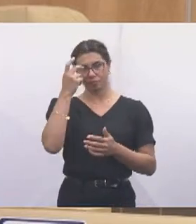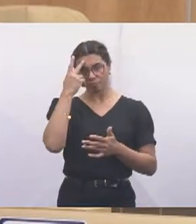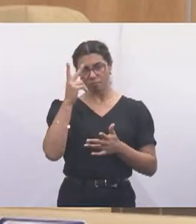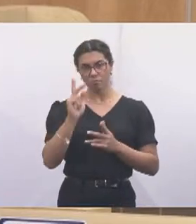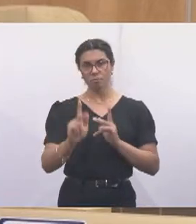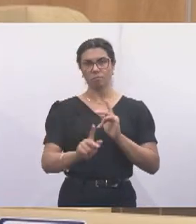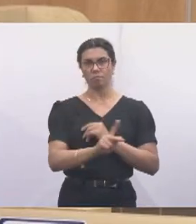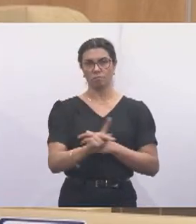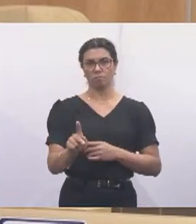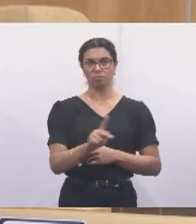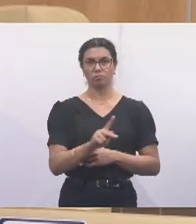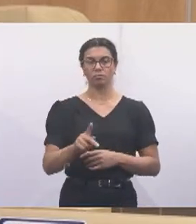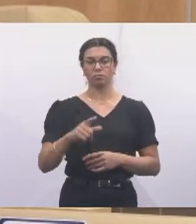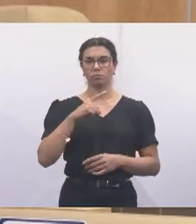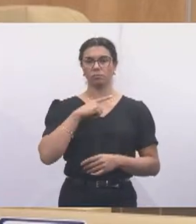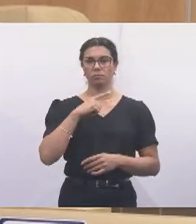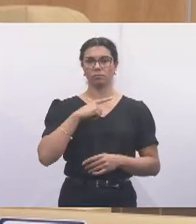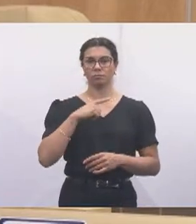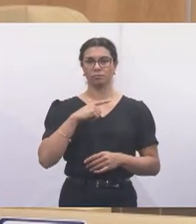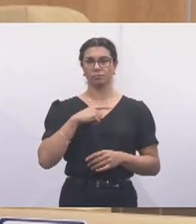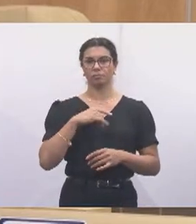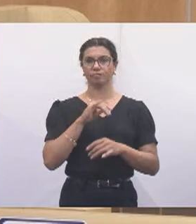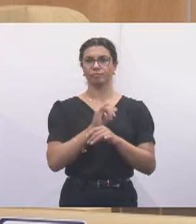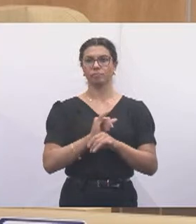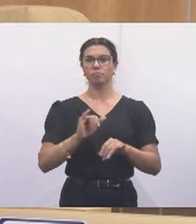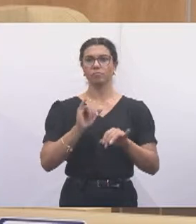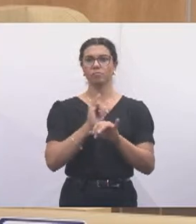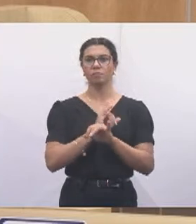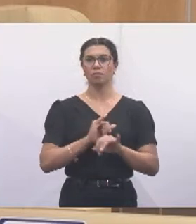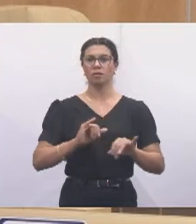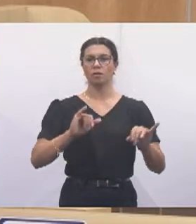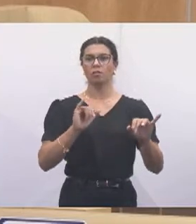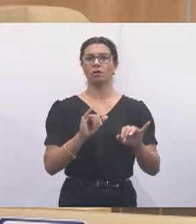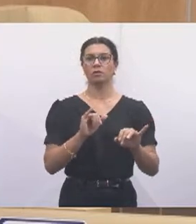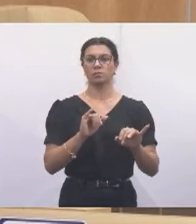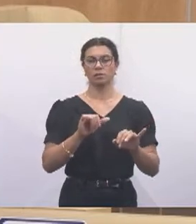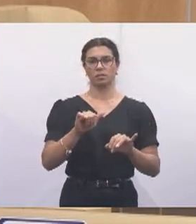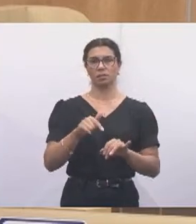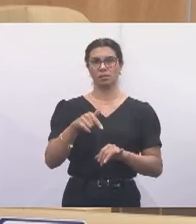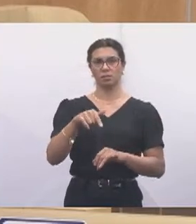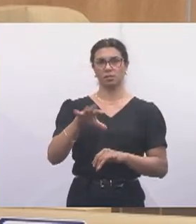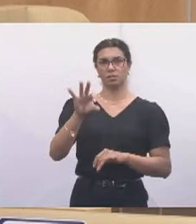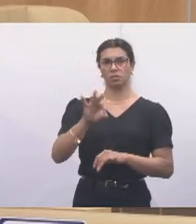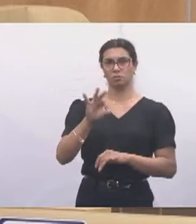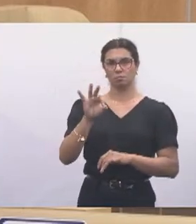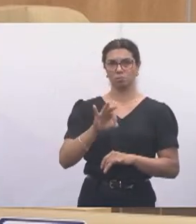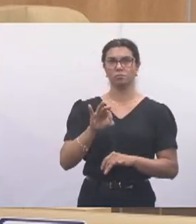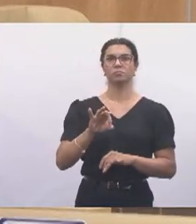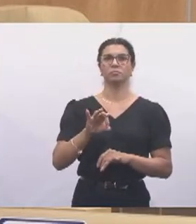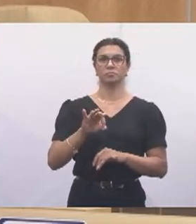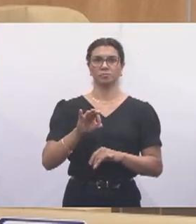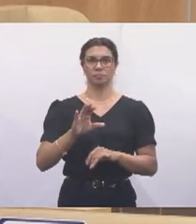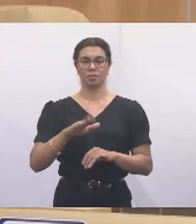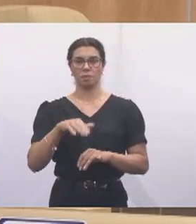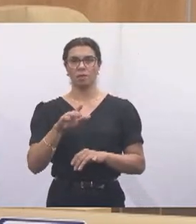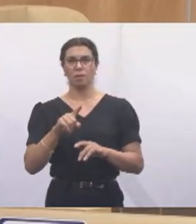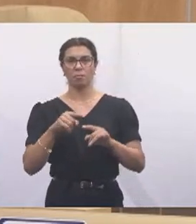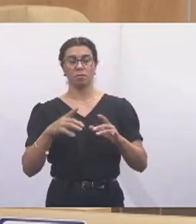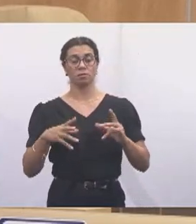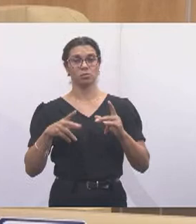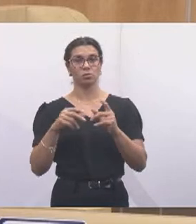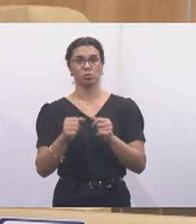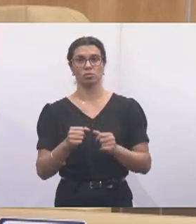né, tivessem aí a campanha salarial 5%, 7% na época, enfim, em 2021. Todos os